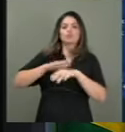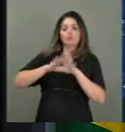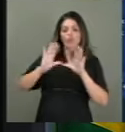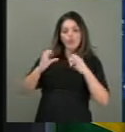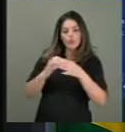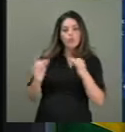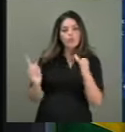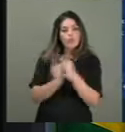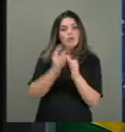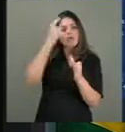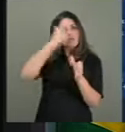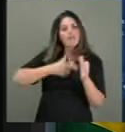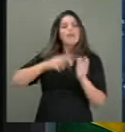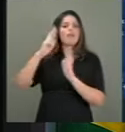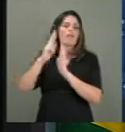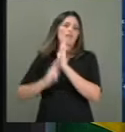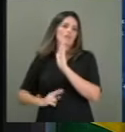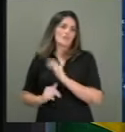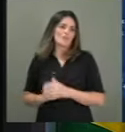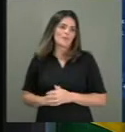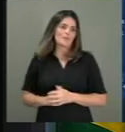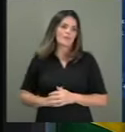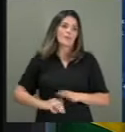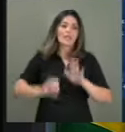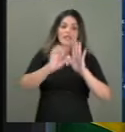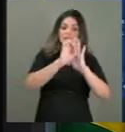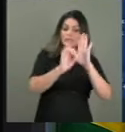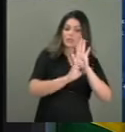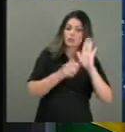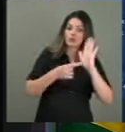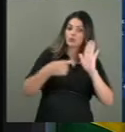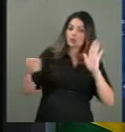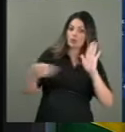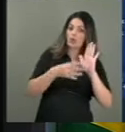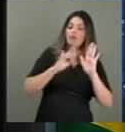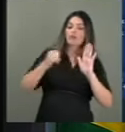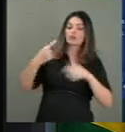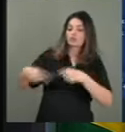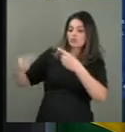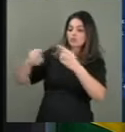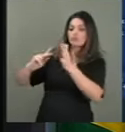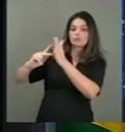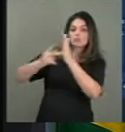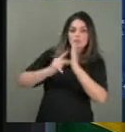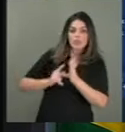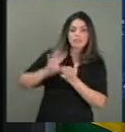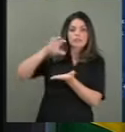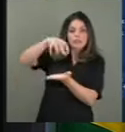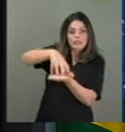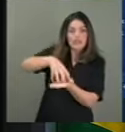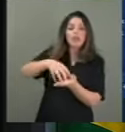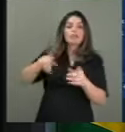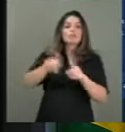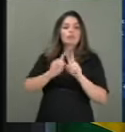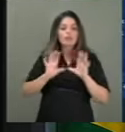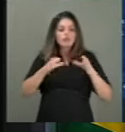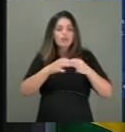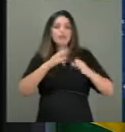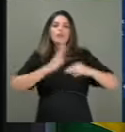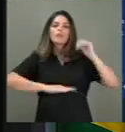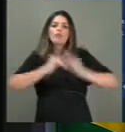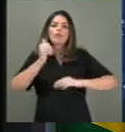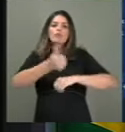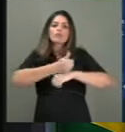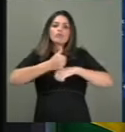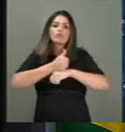e fiquei como relator esse novo estatuto está sendo discutido em quantidades sindicais centrais cidade de classe juristas